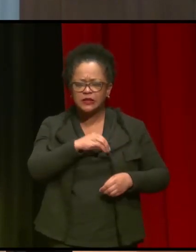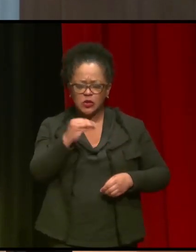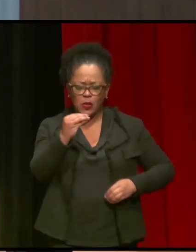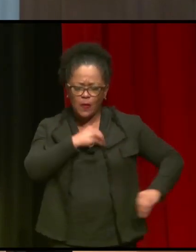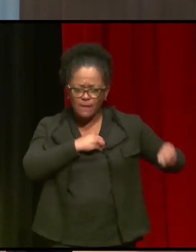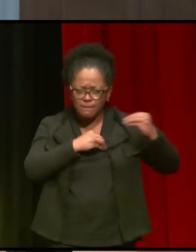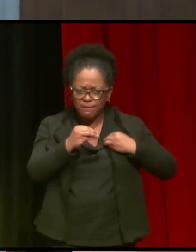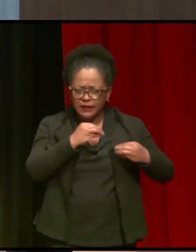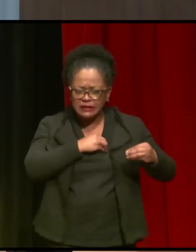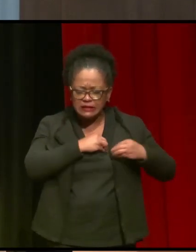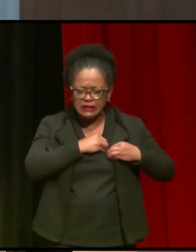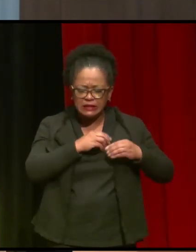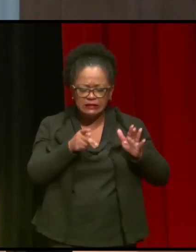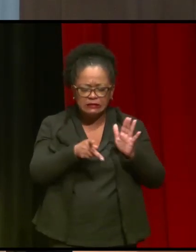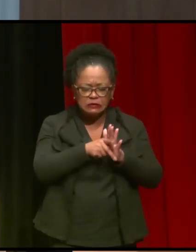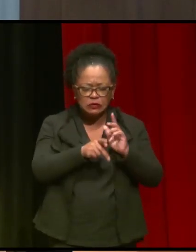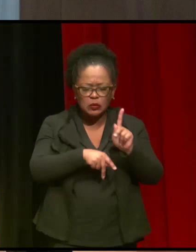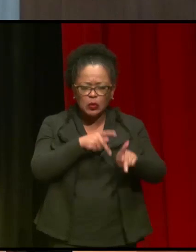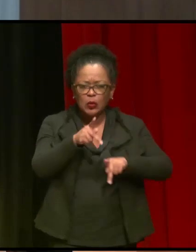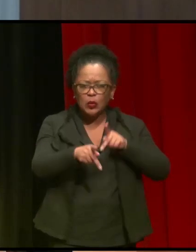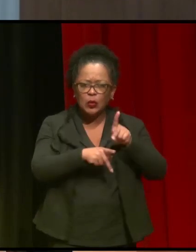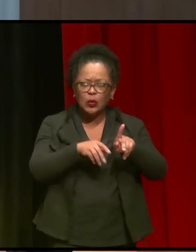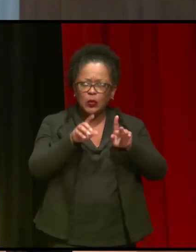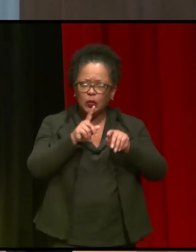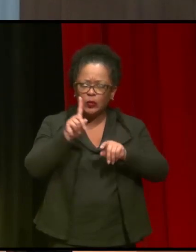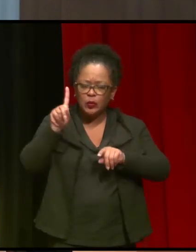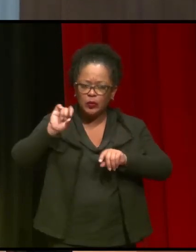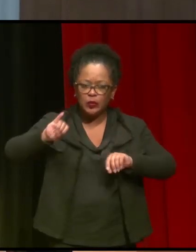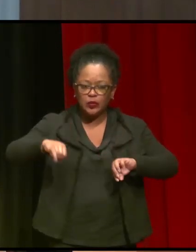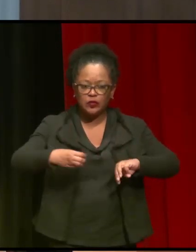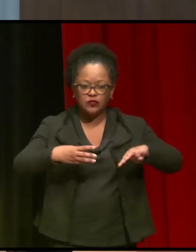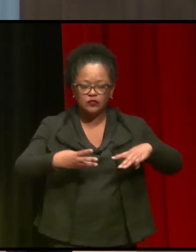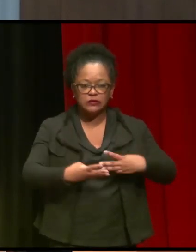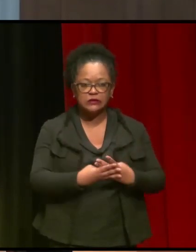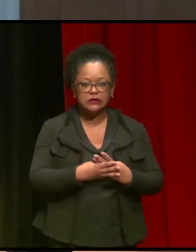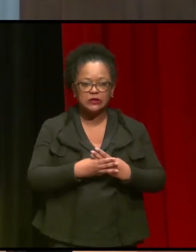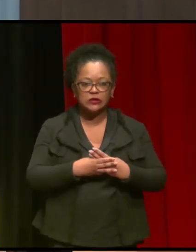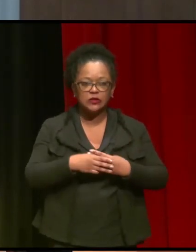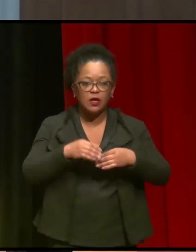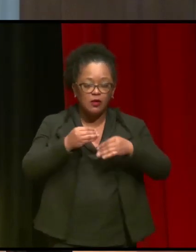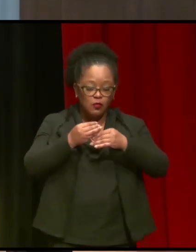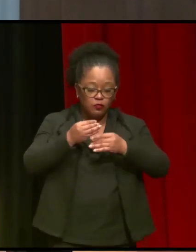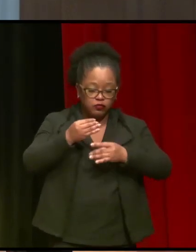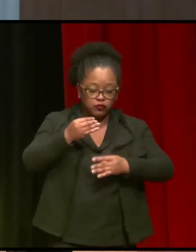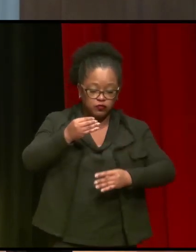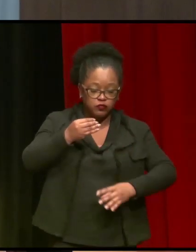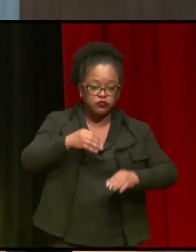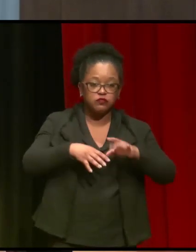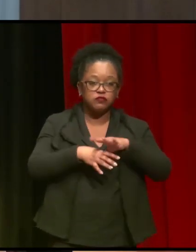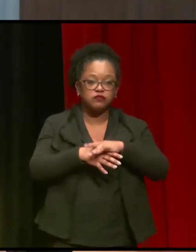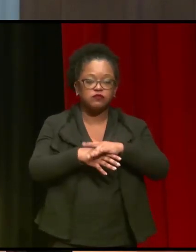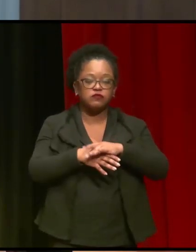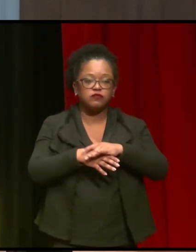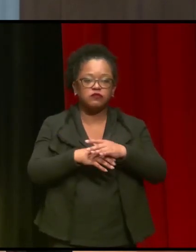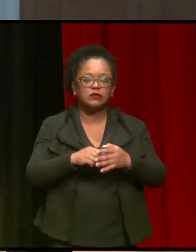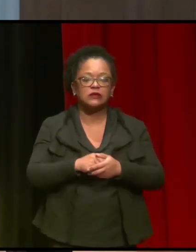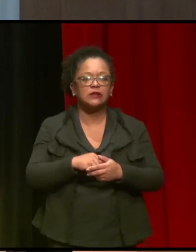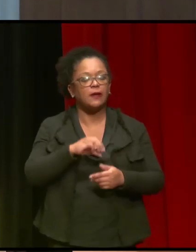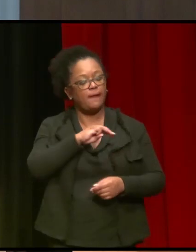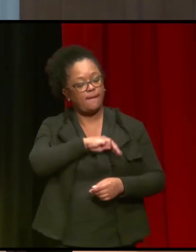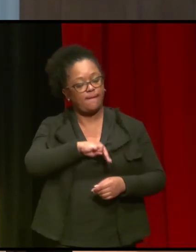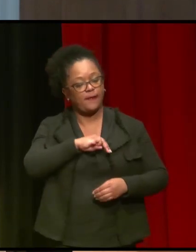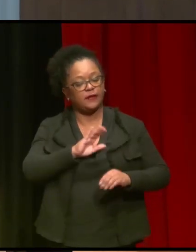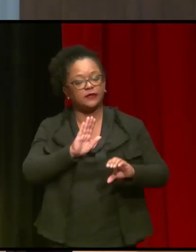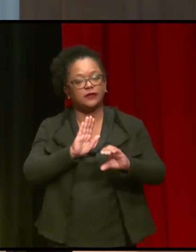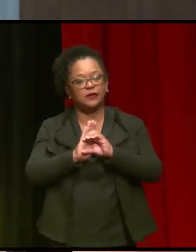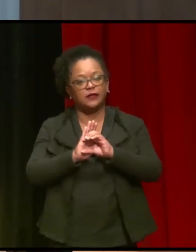maneiras. Como fica evidente na lista de enfermidades que Jesus está curando na Palestina no primeiro século. Se você pegar Mateus 4, 23